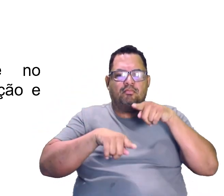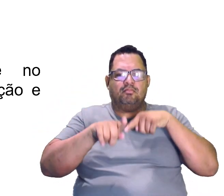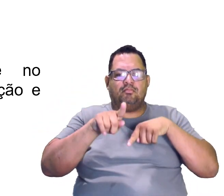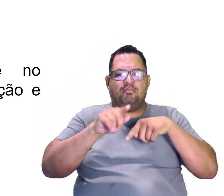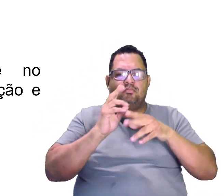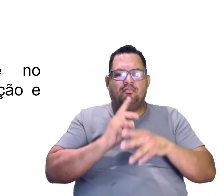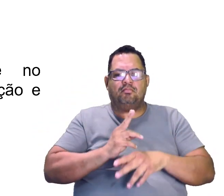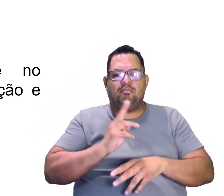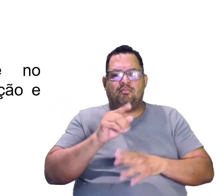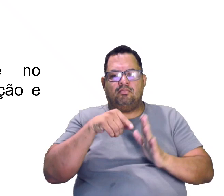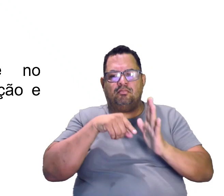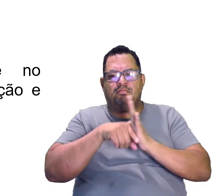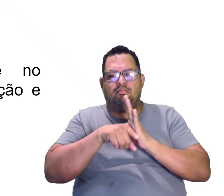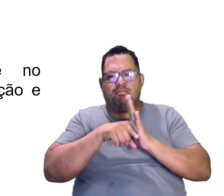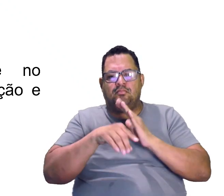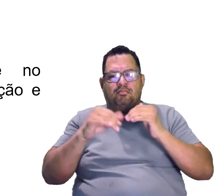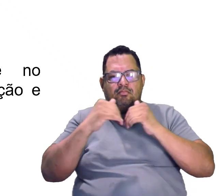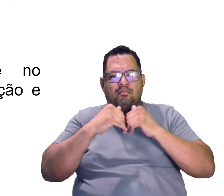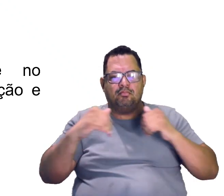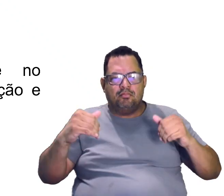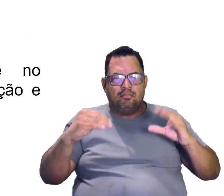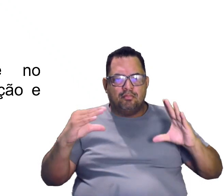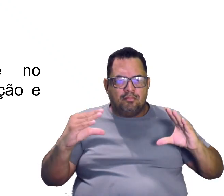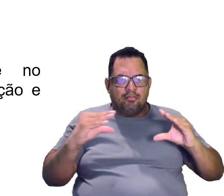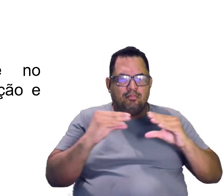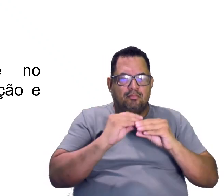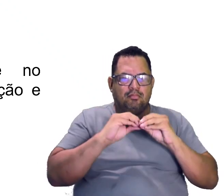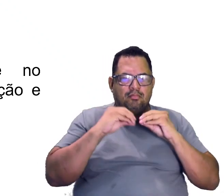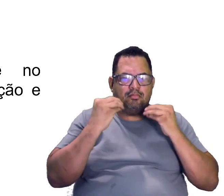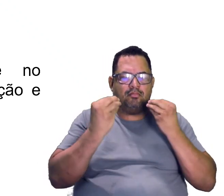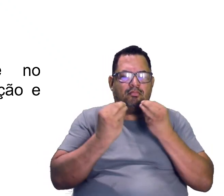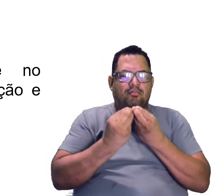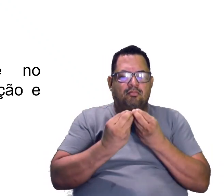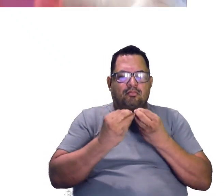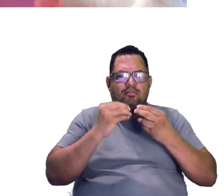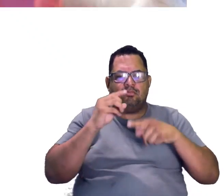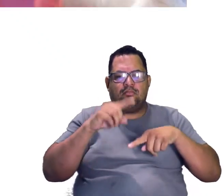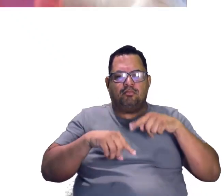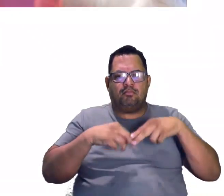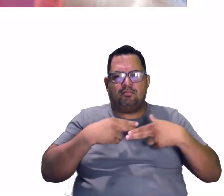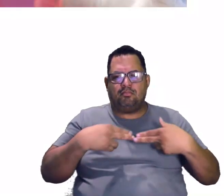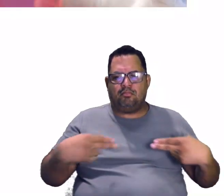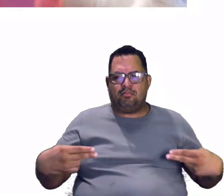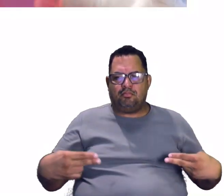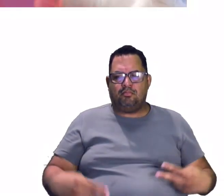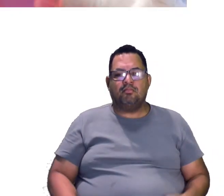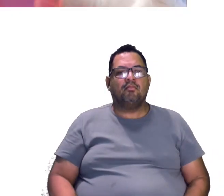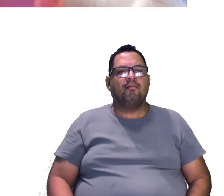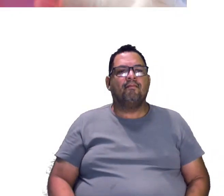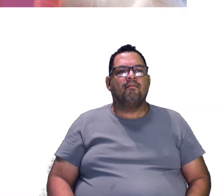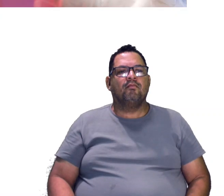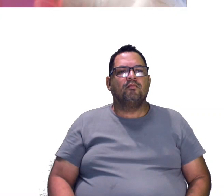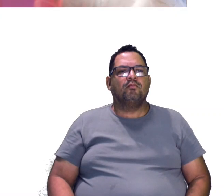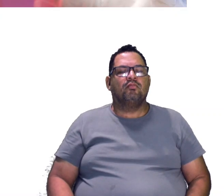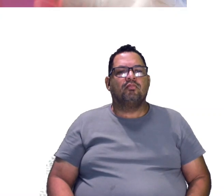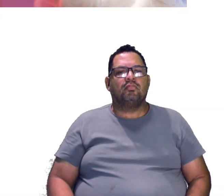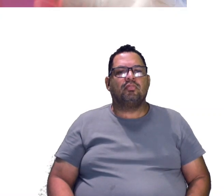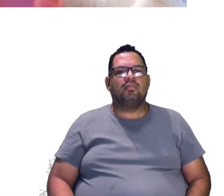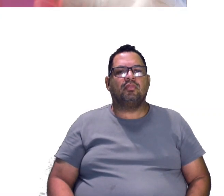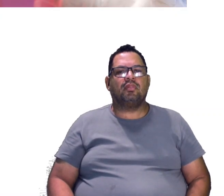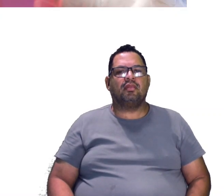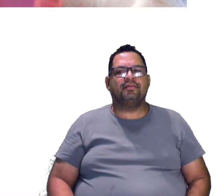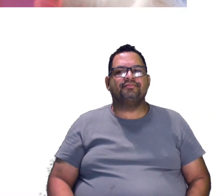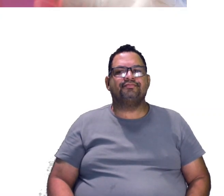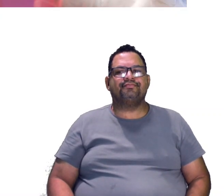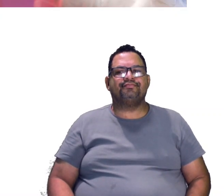de análise, separação, síntese de substâncias e materiais em geral, tá certo? O que